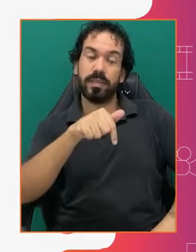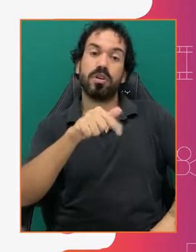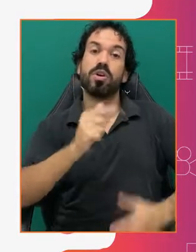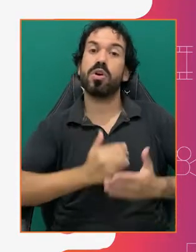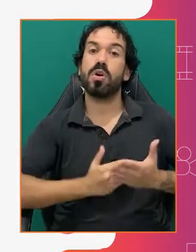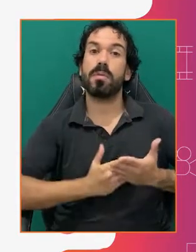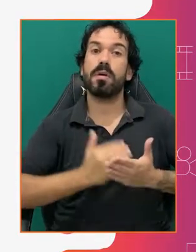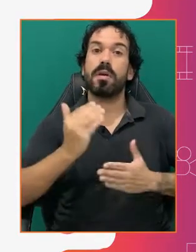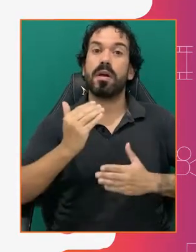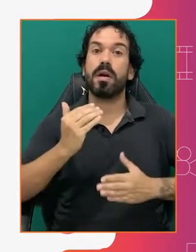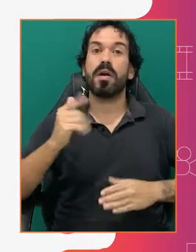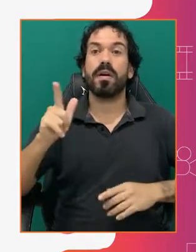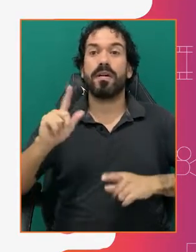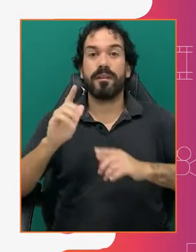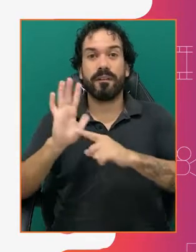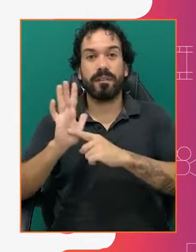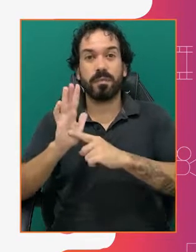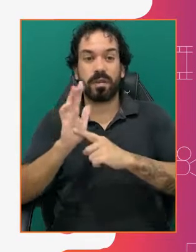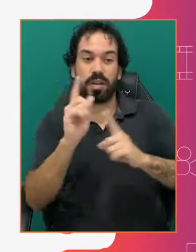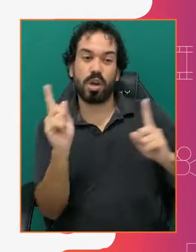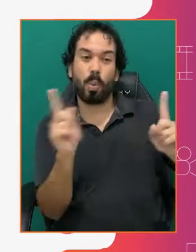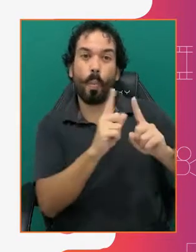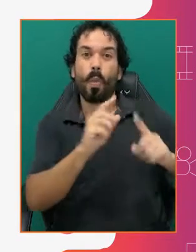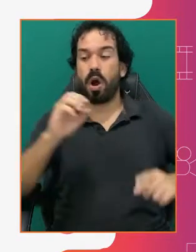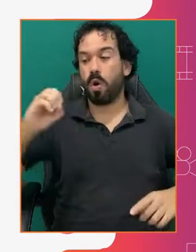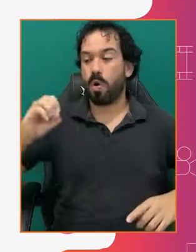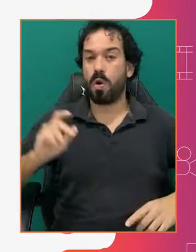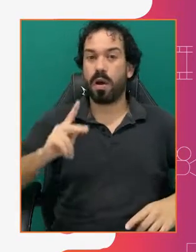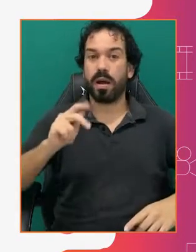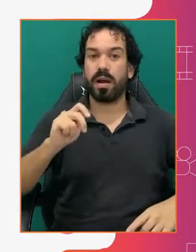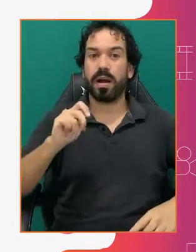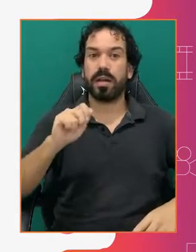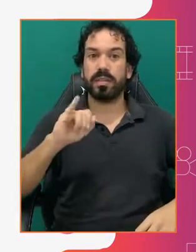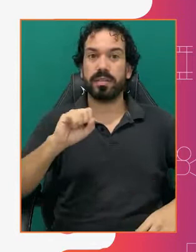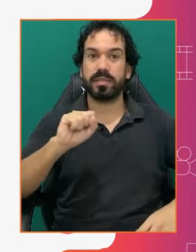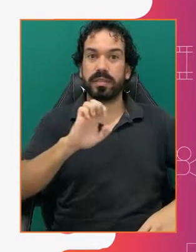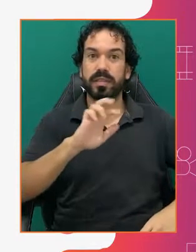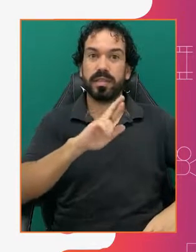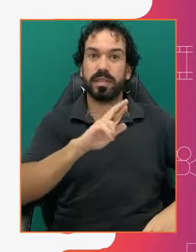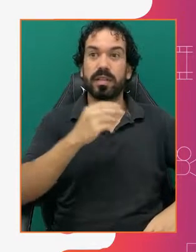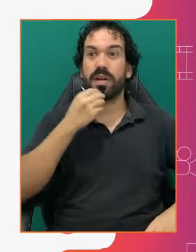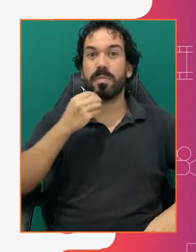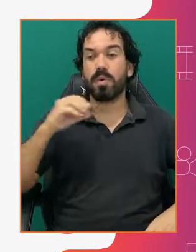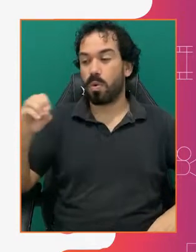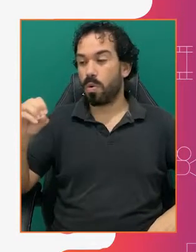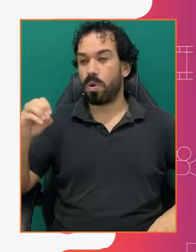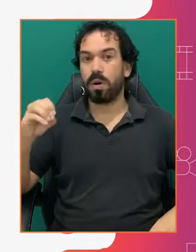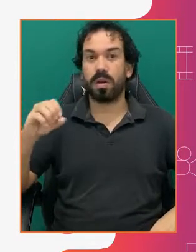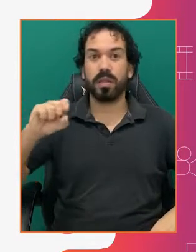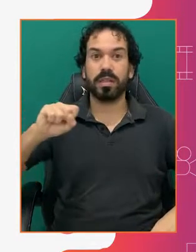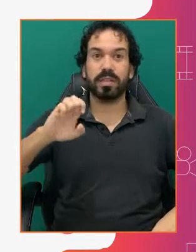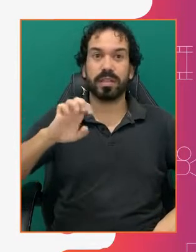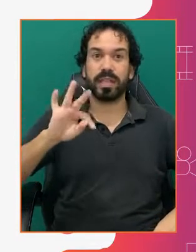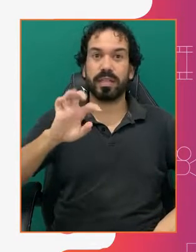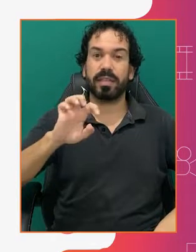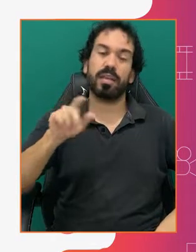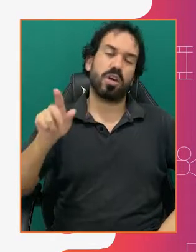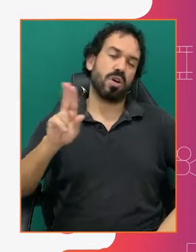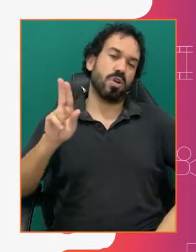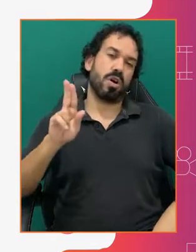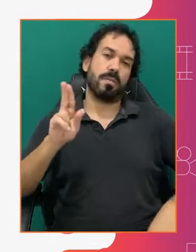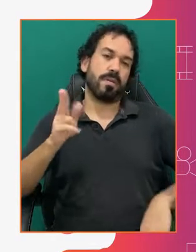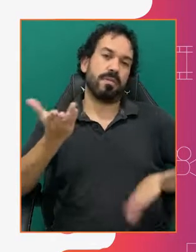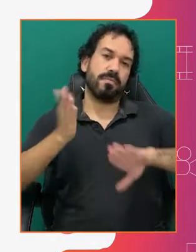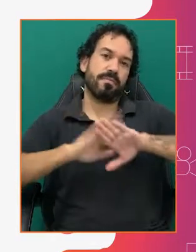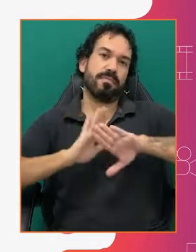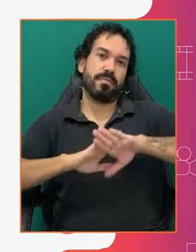foi lançado o curta O Kaiser, feito pelo Sete, que é um nome pseudônimo